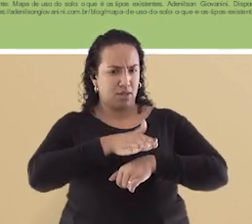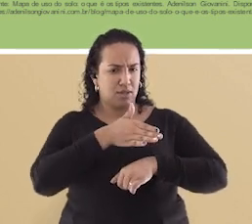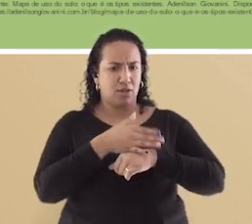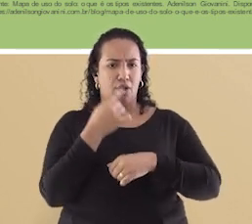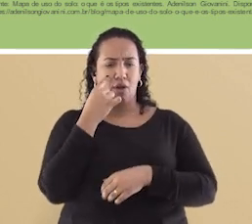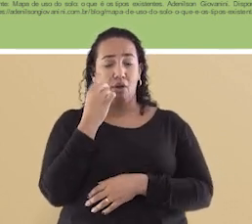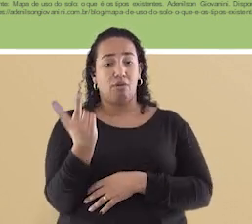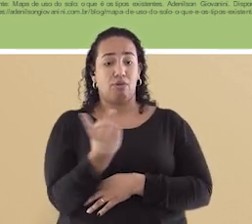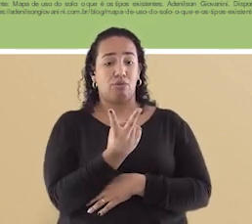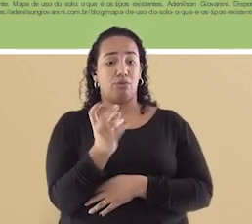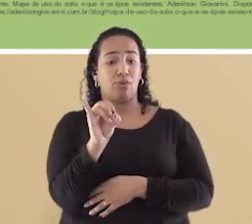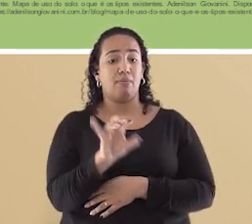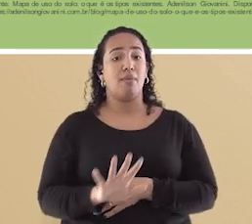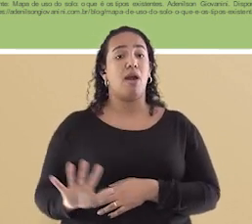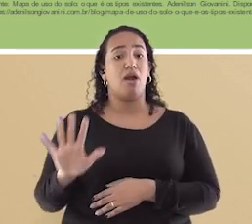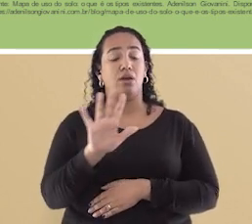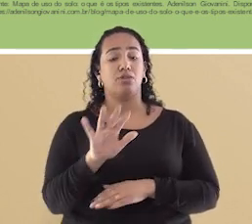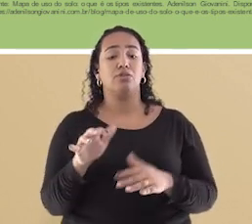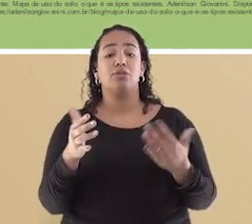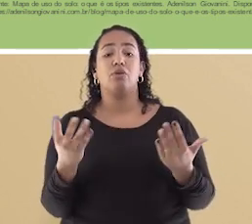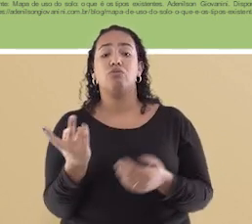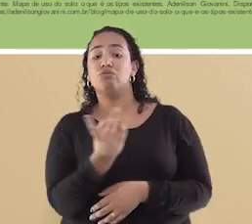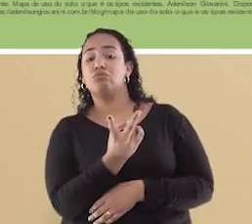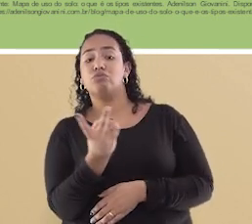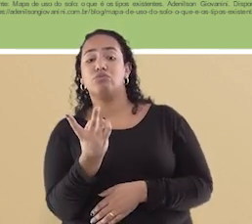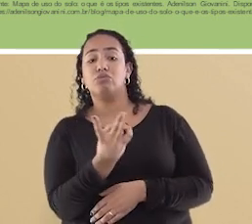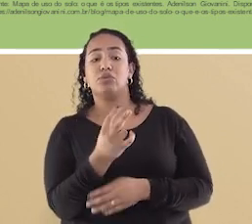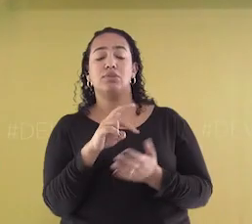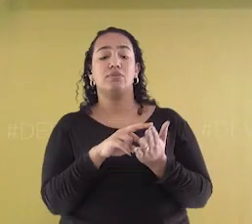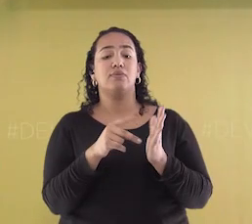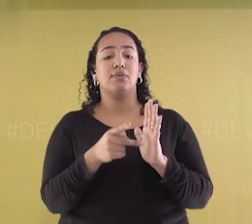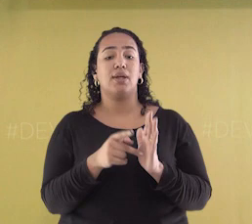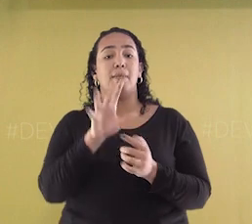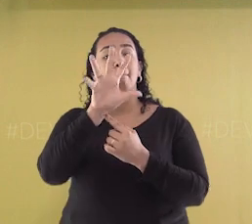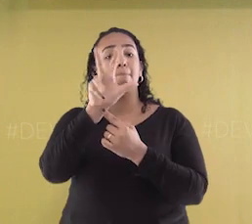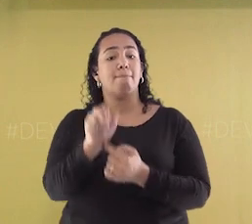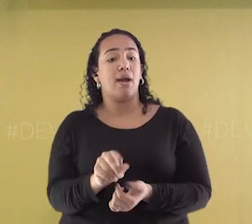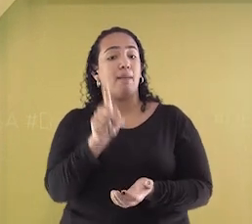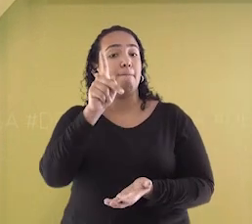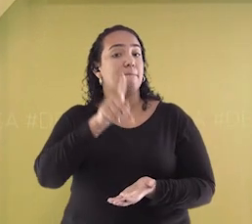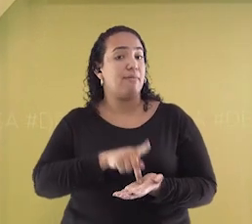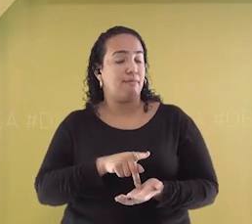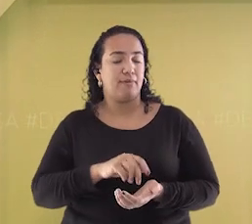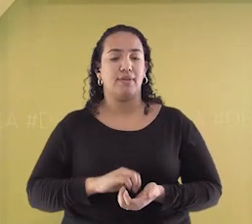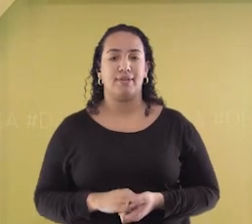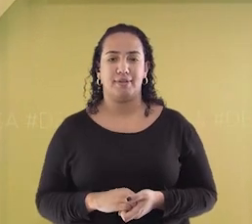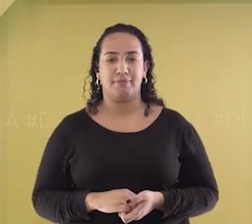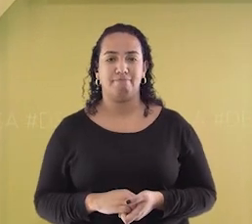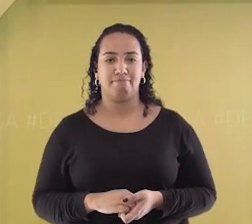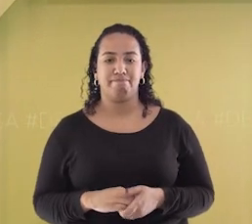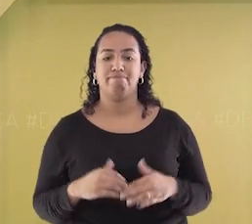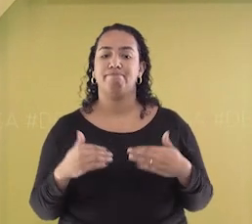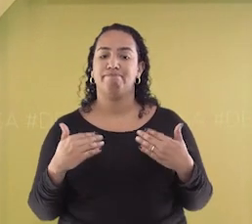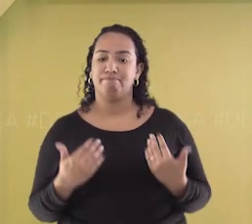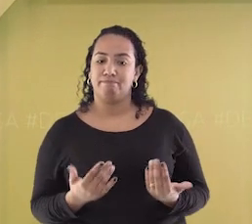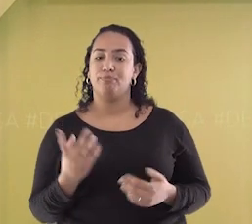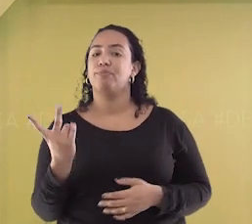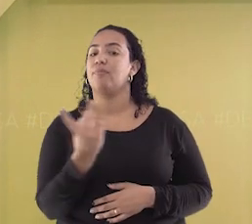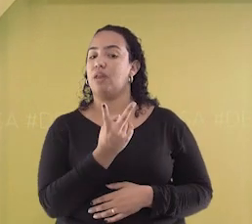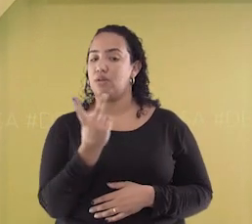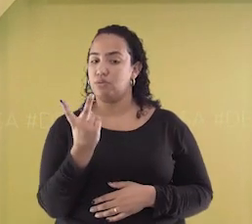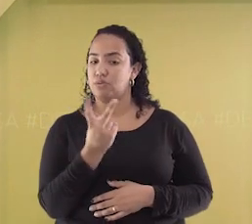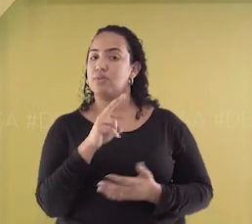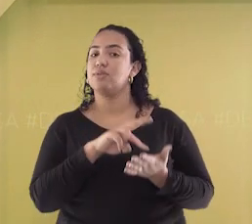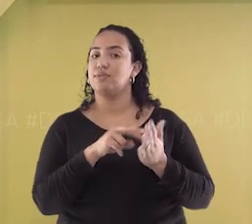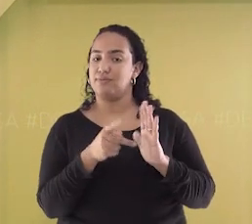observando essas duas imagens. Qual delas é considerada um mapa de verdade? Sim, as duas imagens